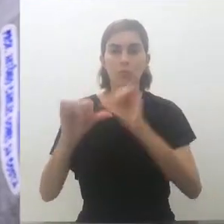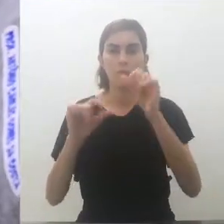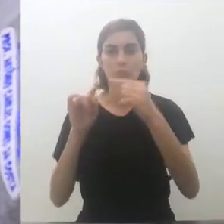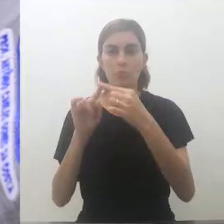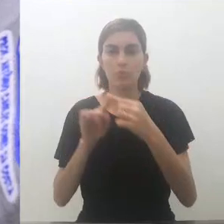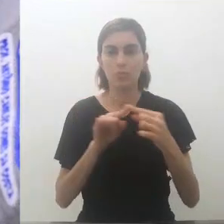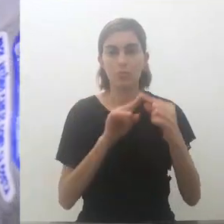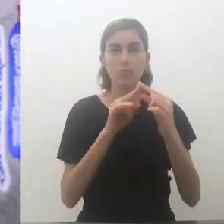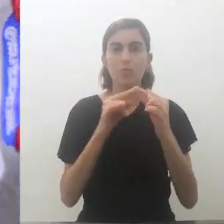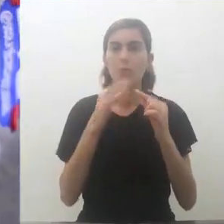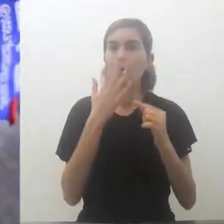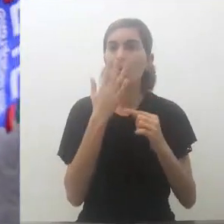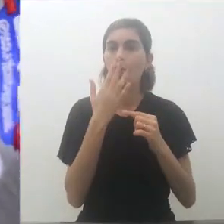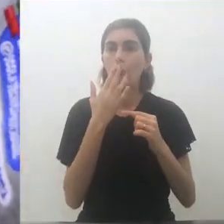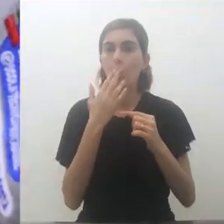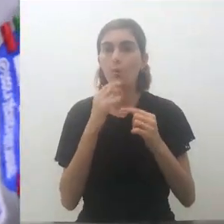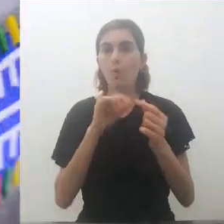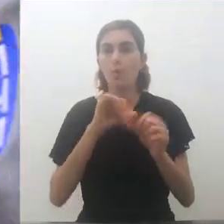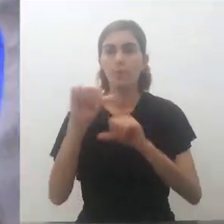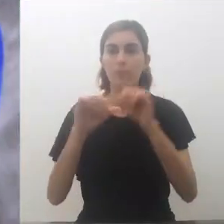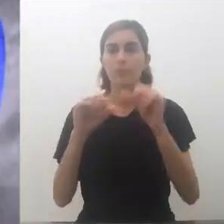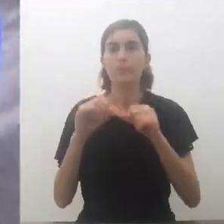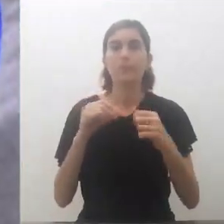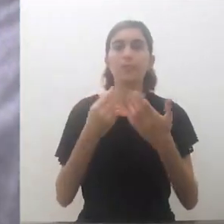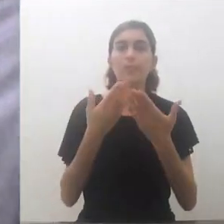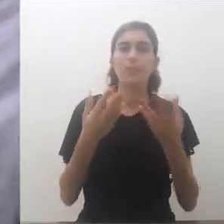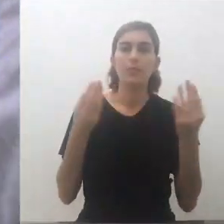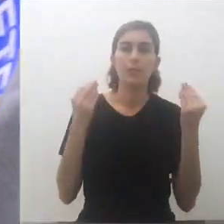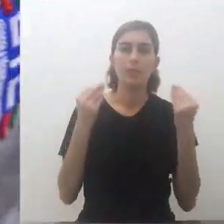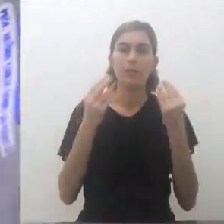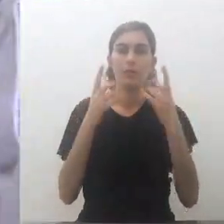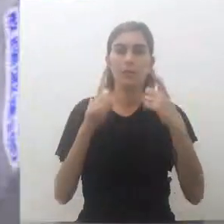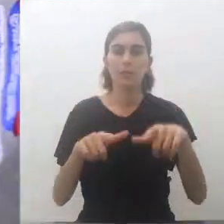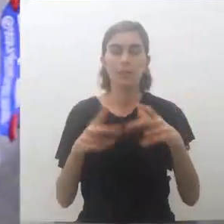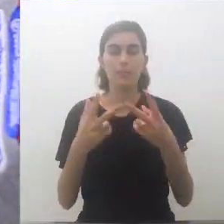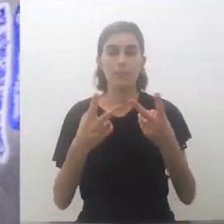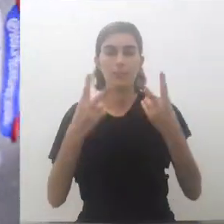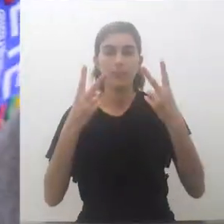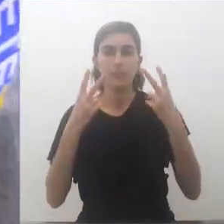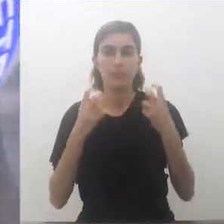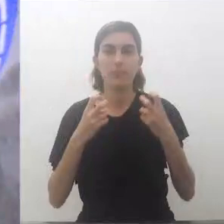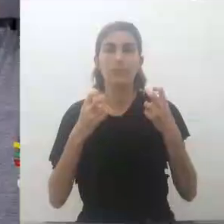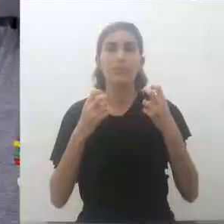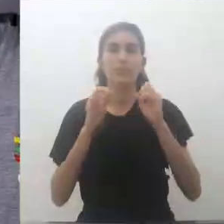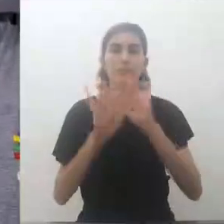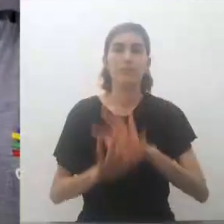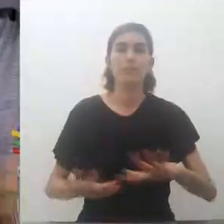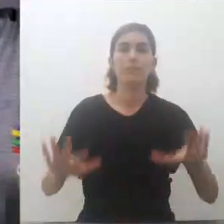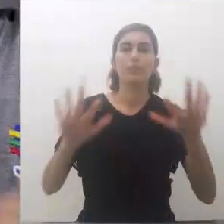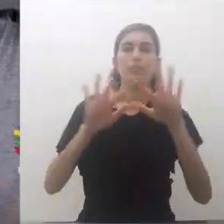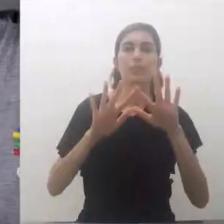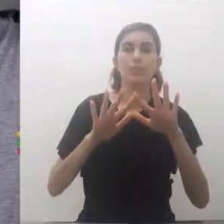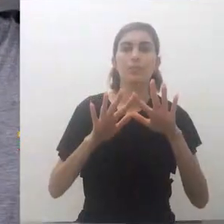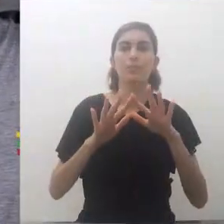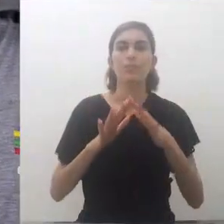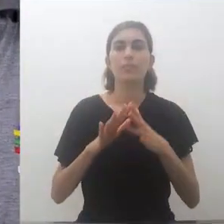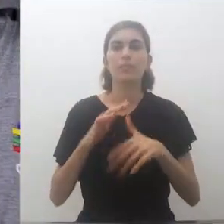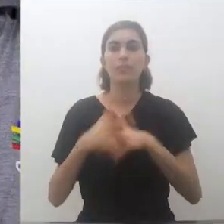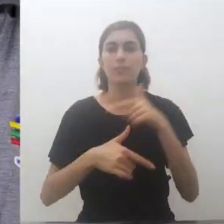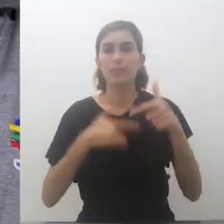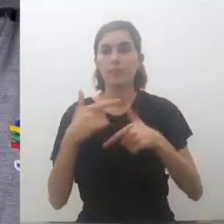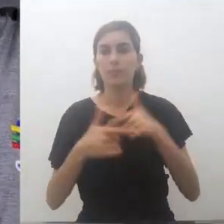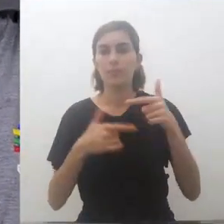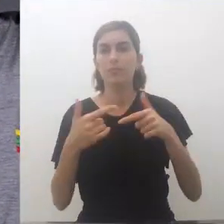cores contrastantes, para que o ambiente seja percebido devido à amplitude do espaço. É trabalhar esse